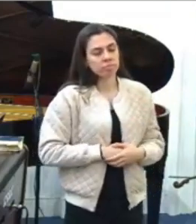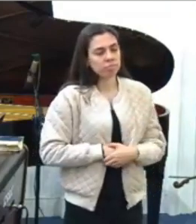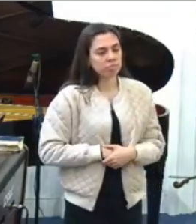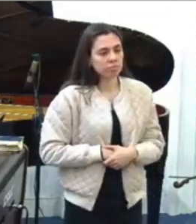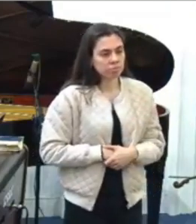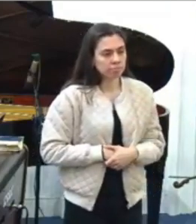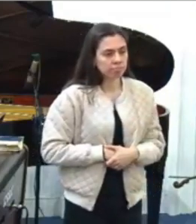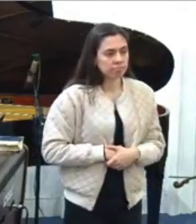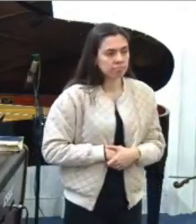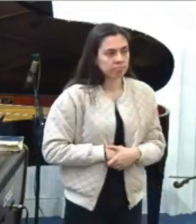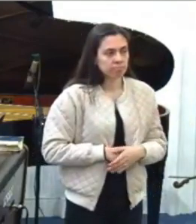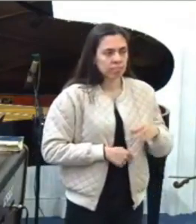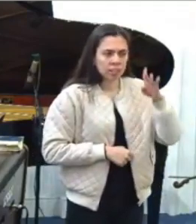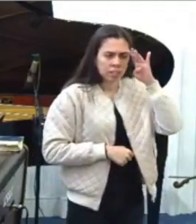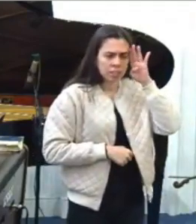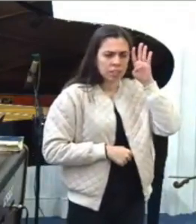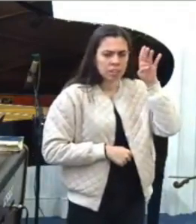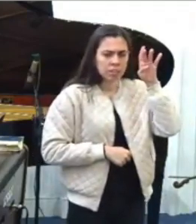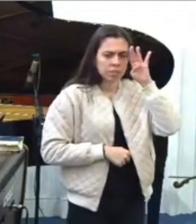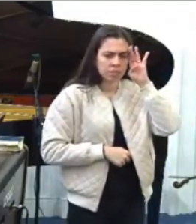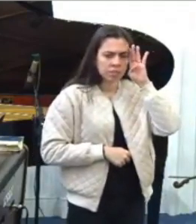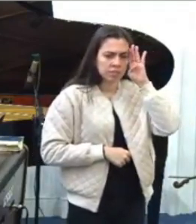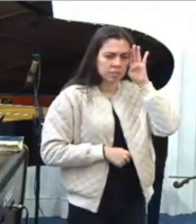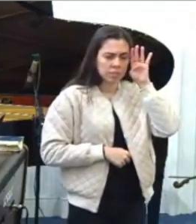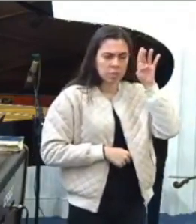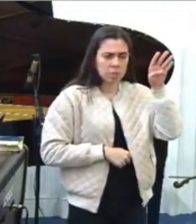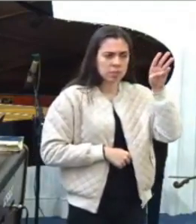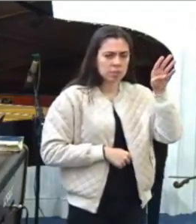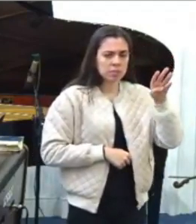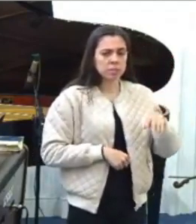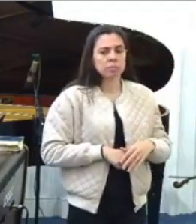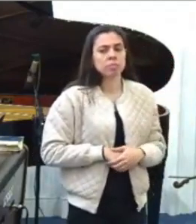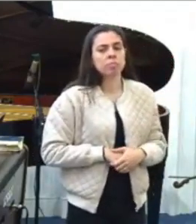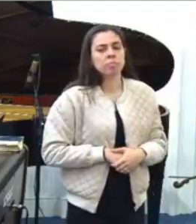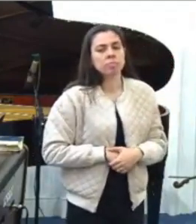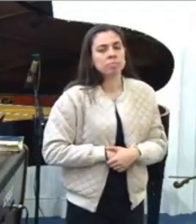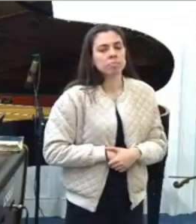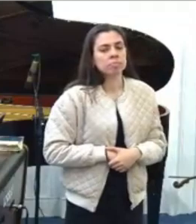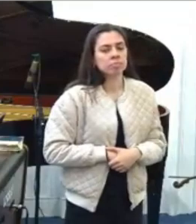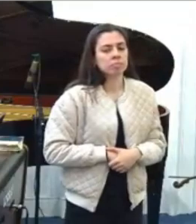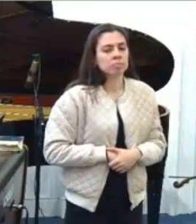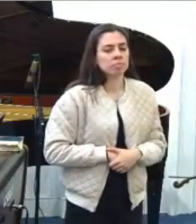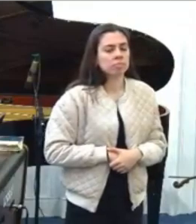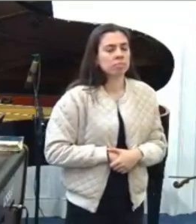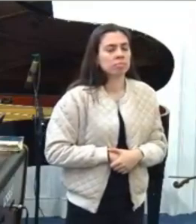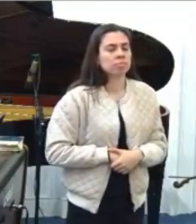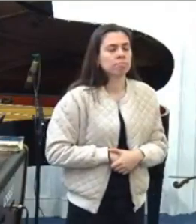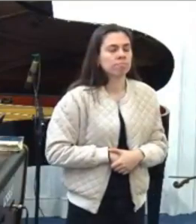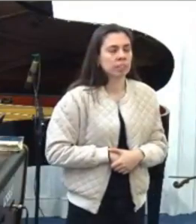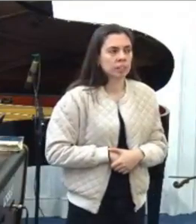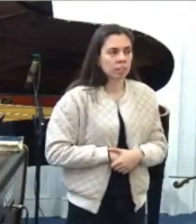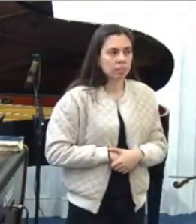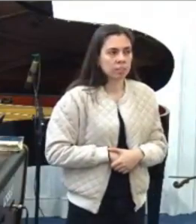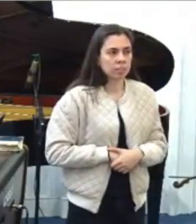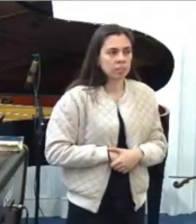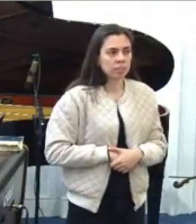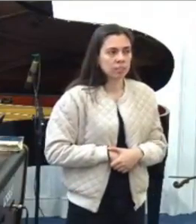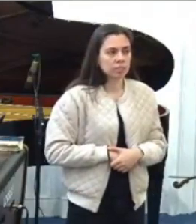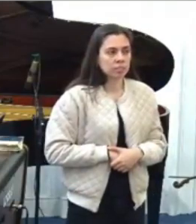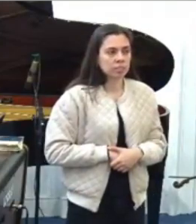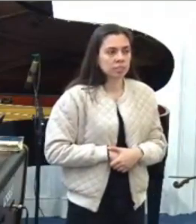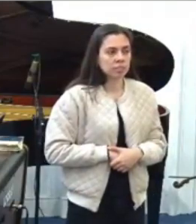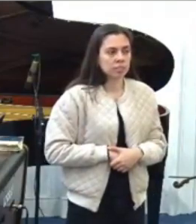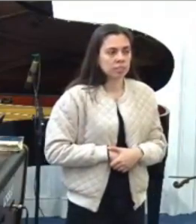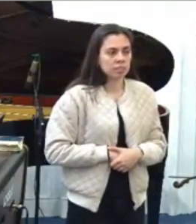pode então, até mesmo olhar para números e ficar estarrecida. Existe uma realidade que mostra que por trás